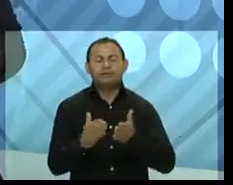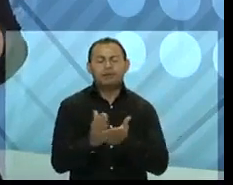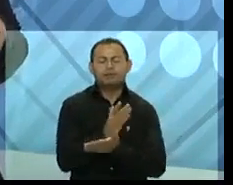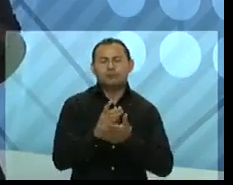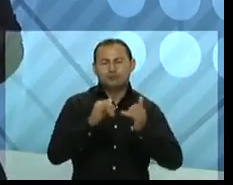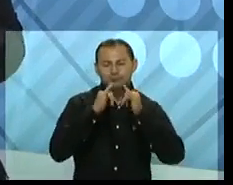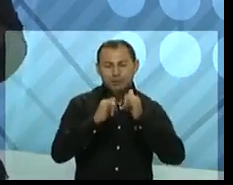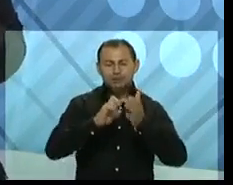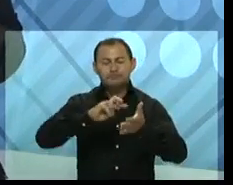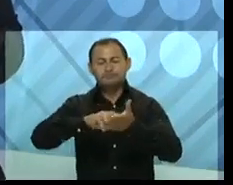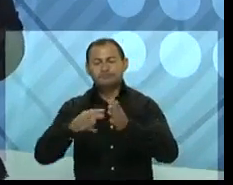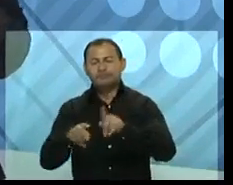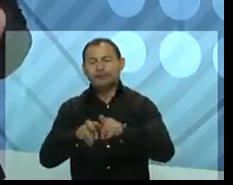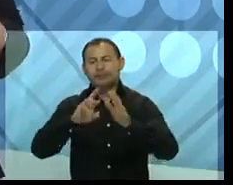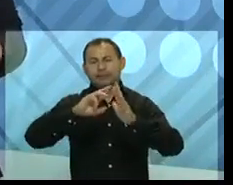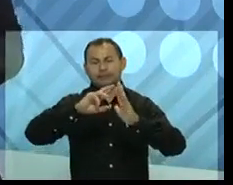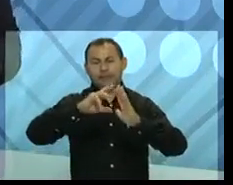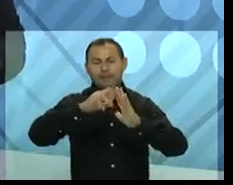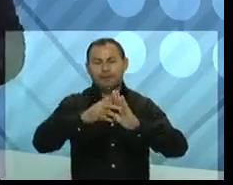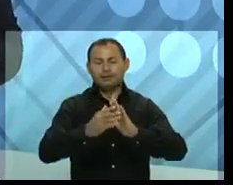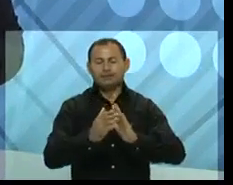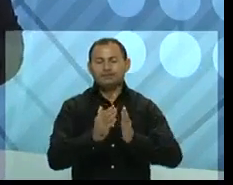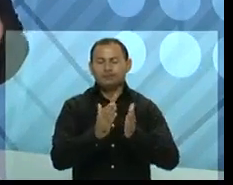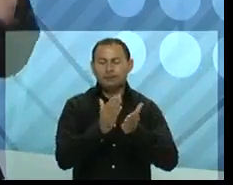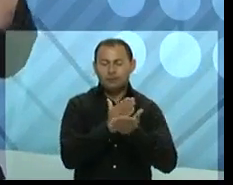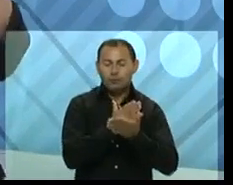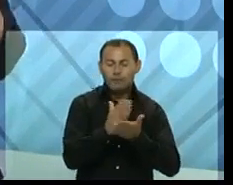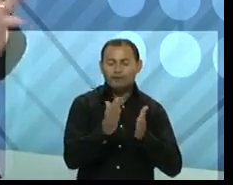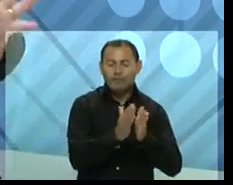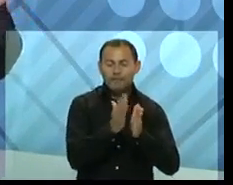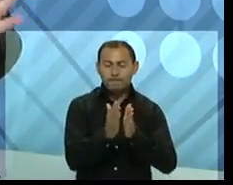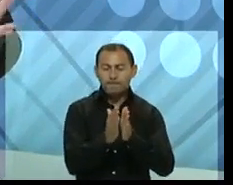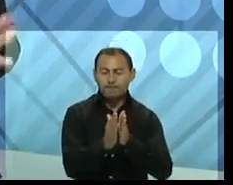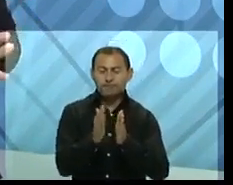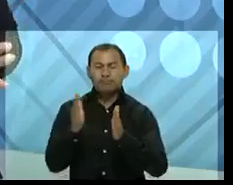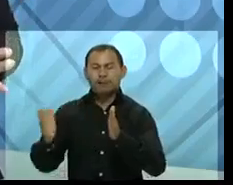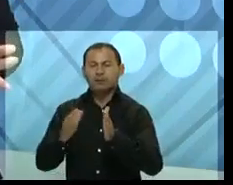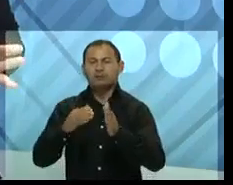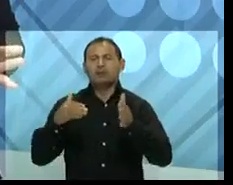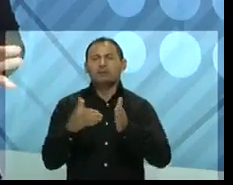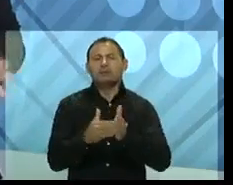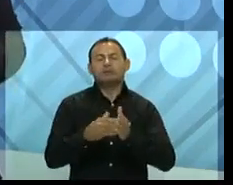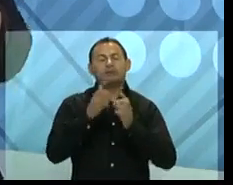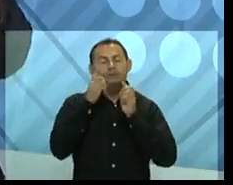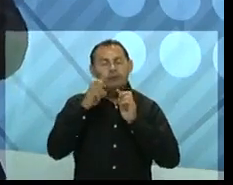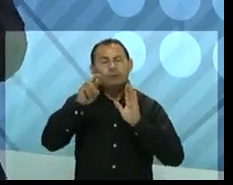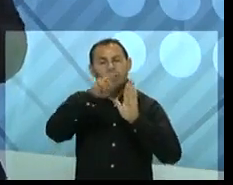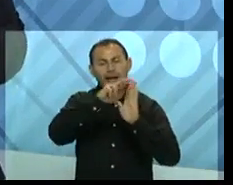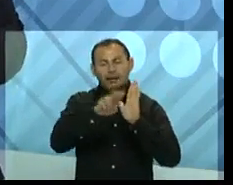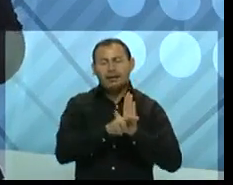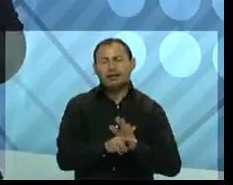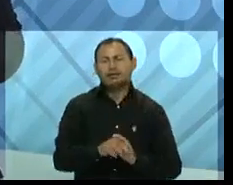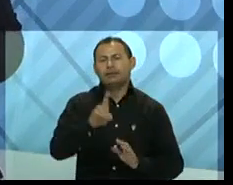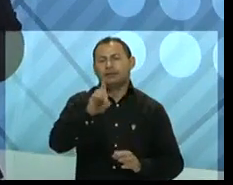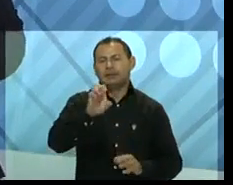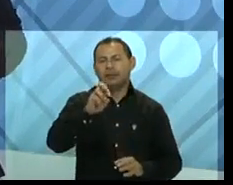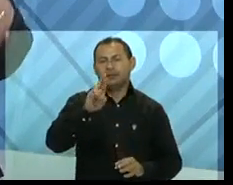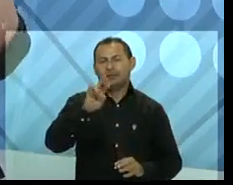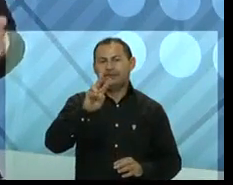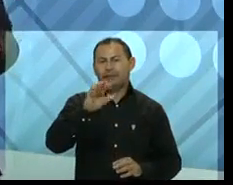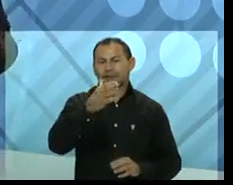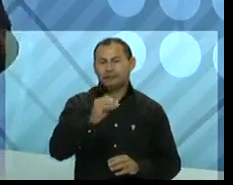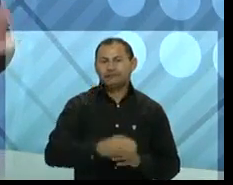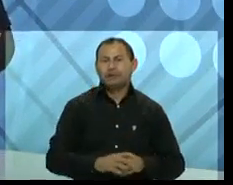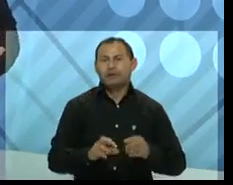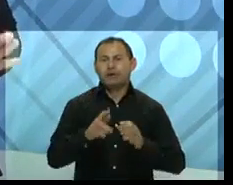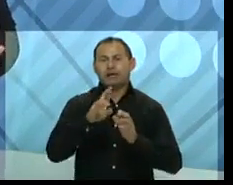a definição da derivada a partir do limite e também já chegou a ver uma regra de derivação, que foi a regra do tombo, que ela